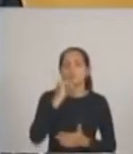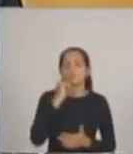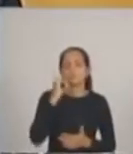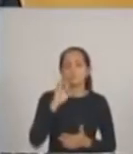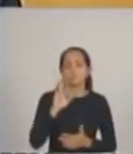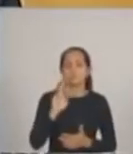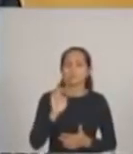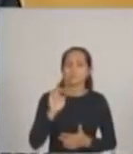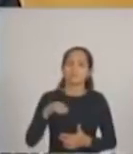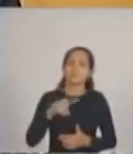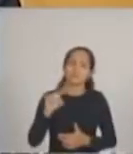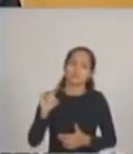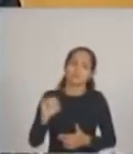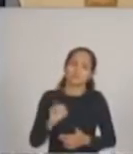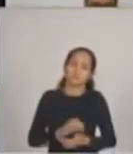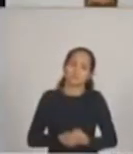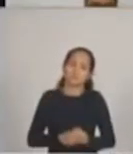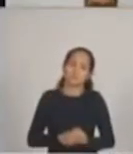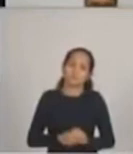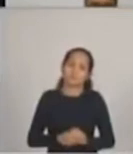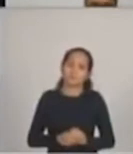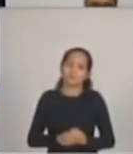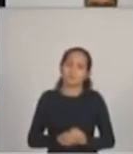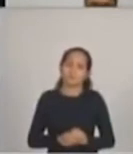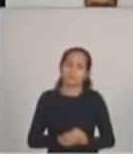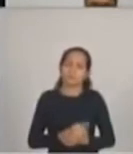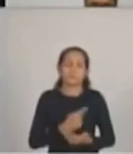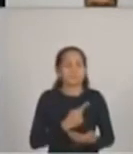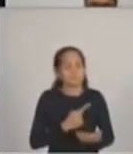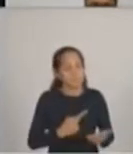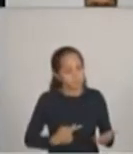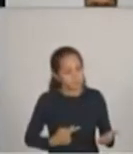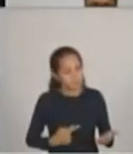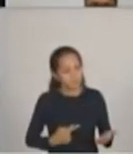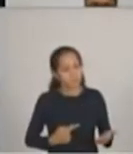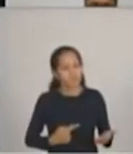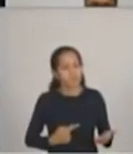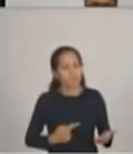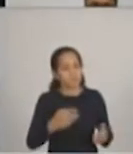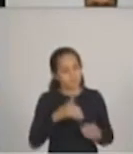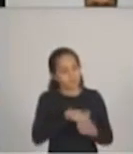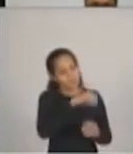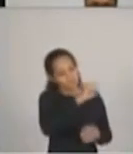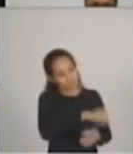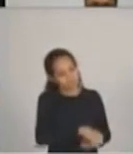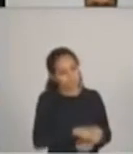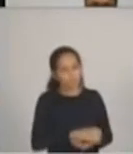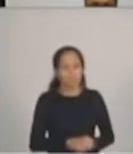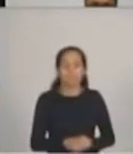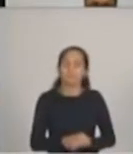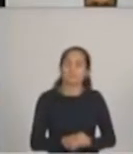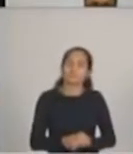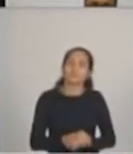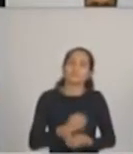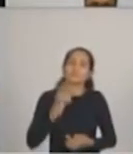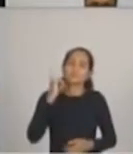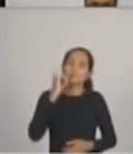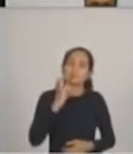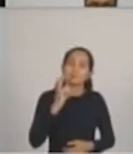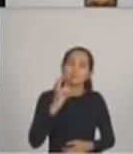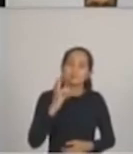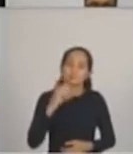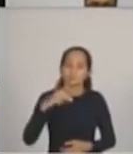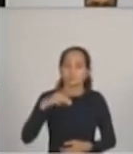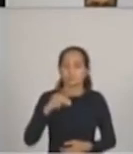Renzo Vasconcelos. Senhor presidente, meu voto é sim. Sim. Deputado Sérgio